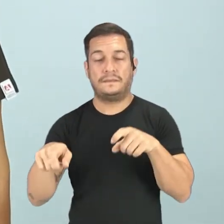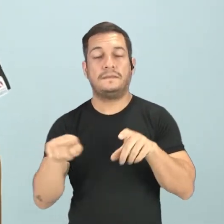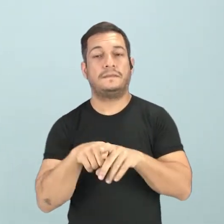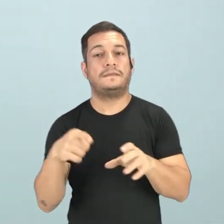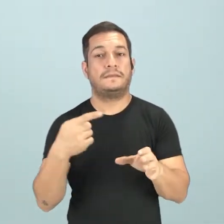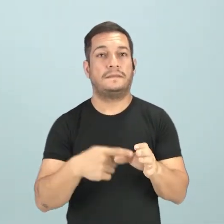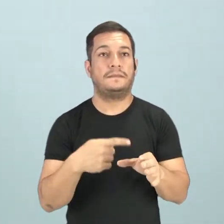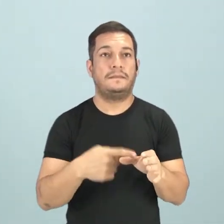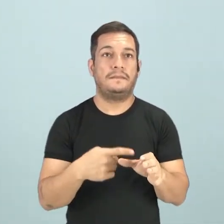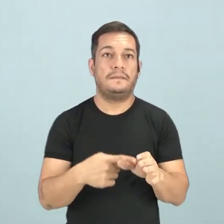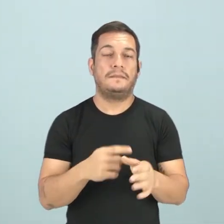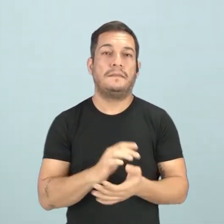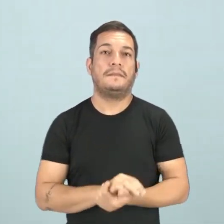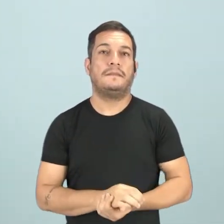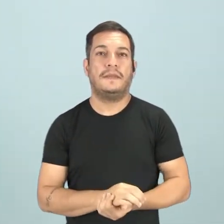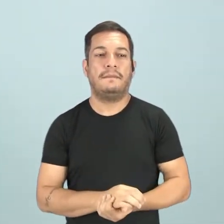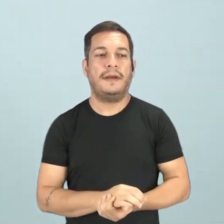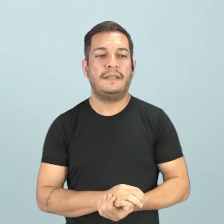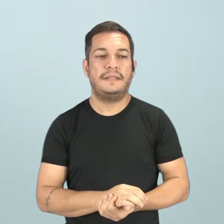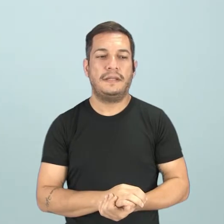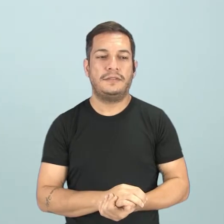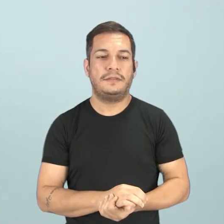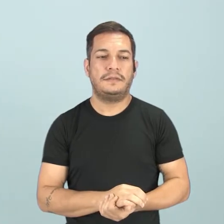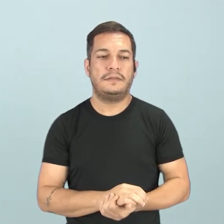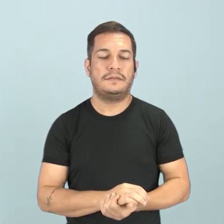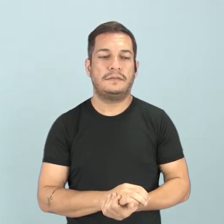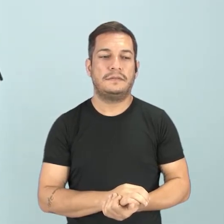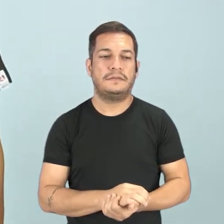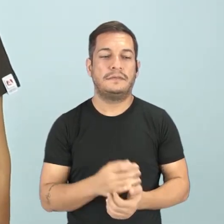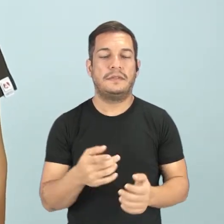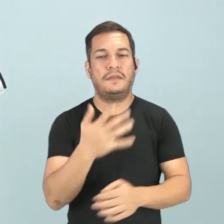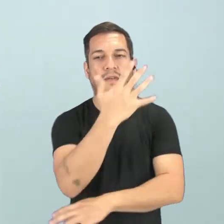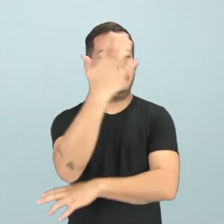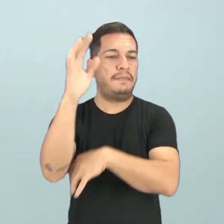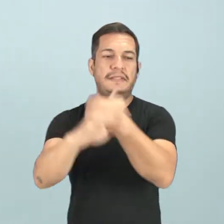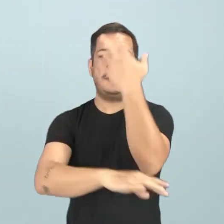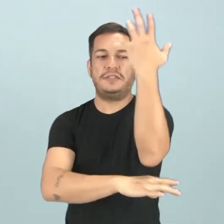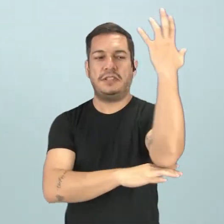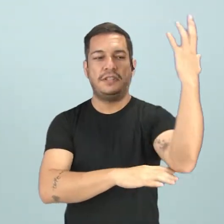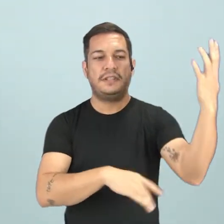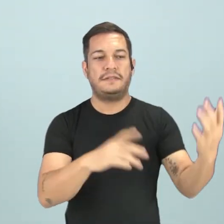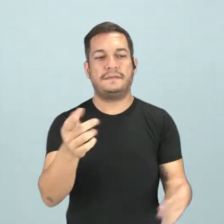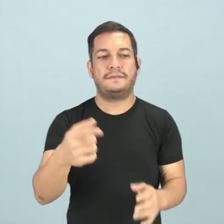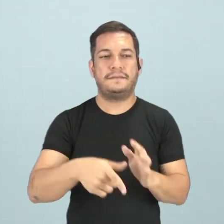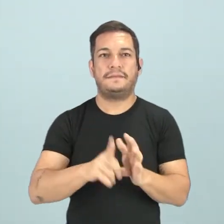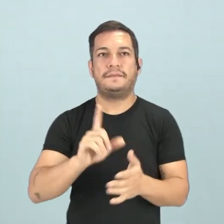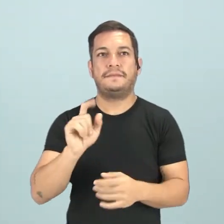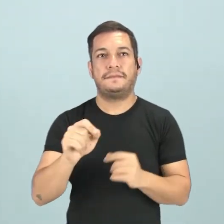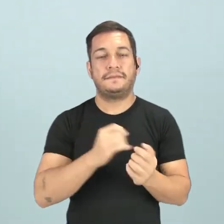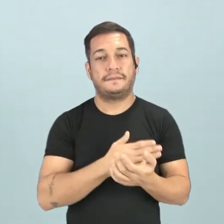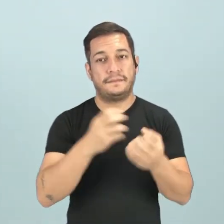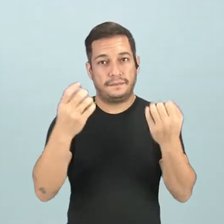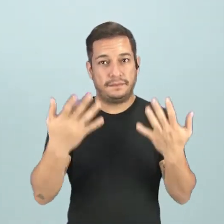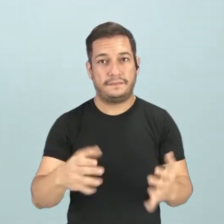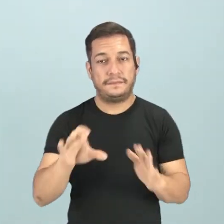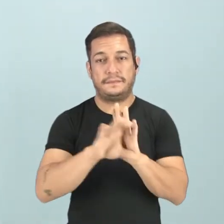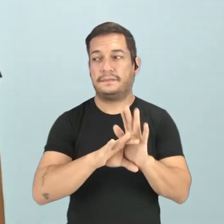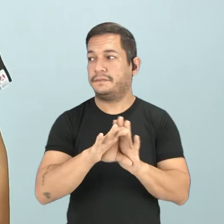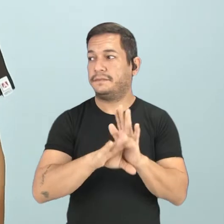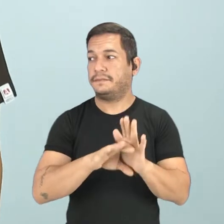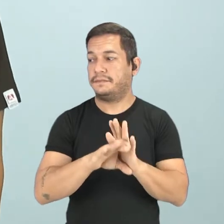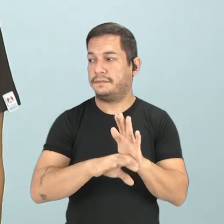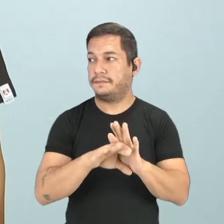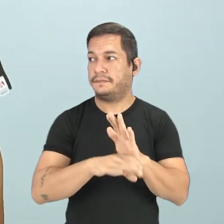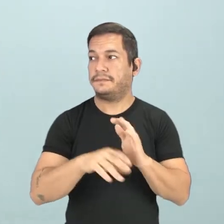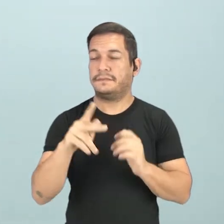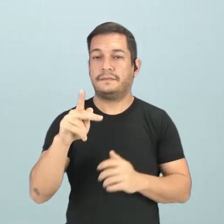no Brasil, né? Antes de nós entrarmos diretamente ao assunto, eu quero trazer aqui um conceito de